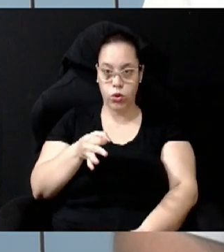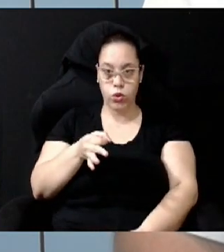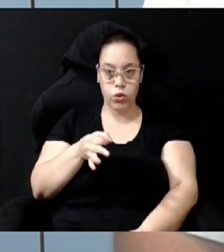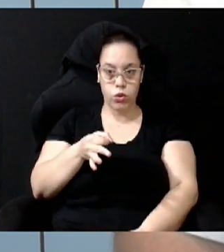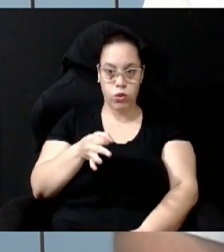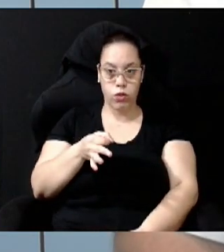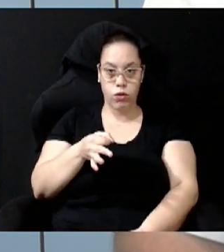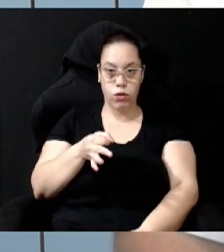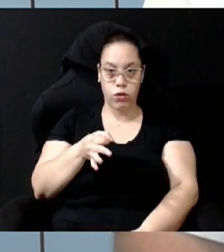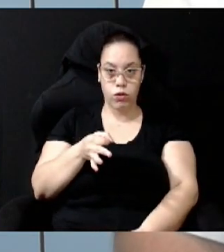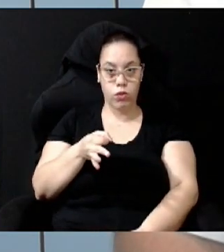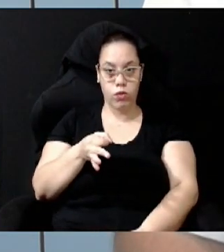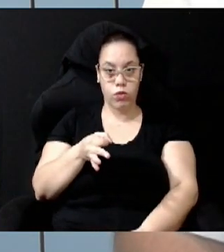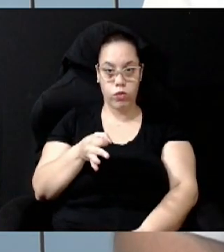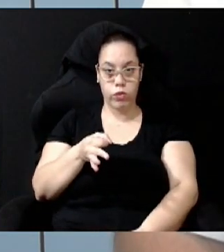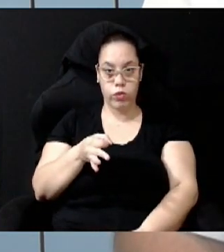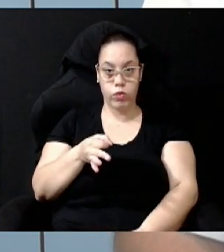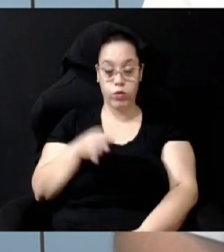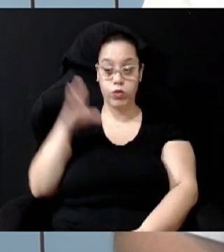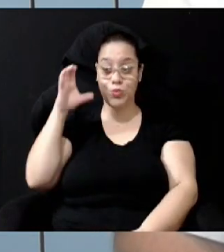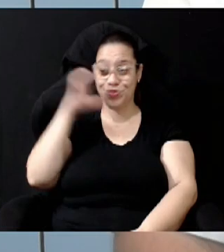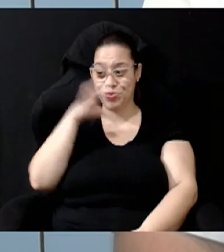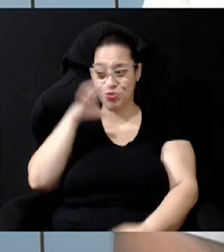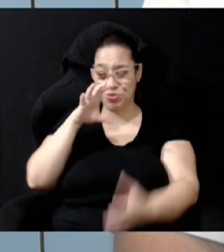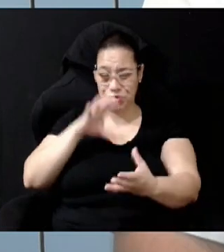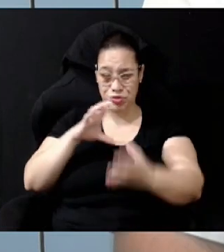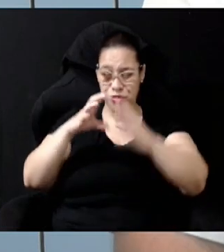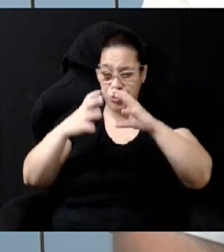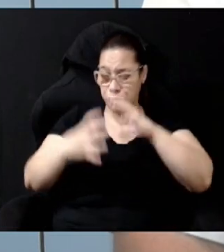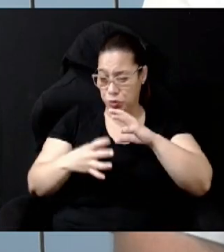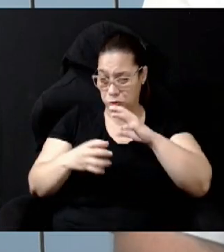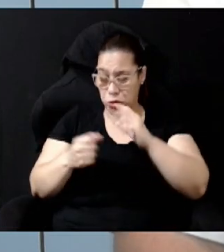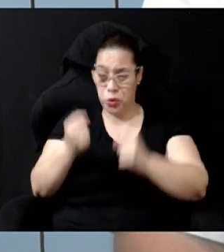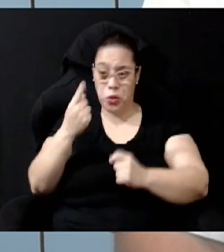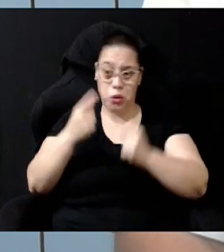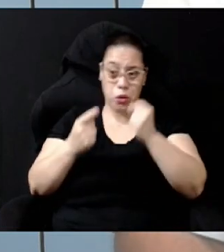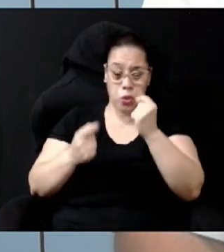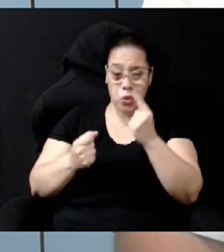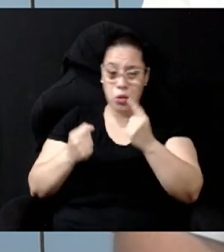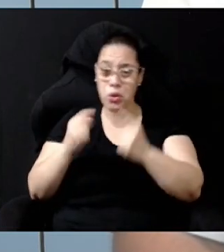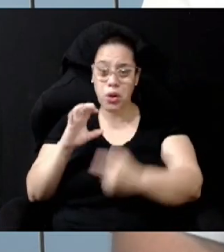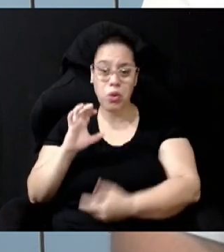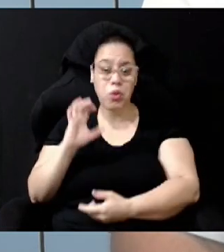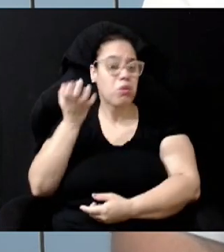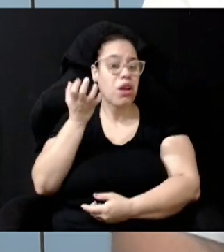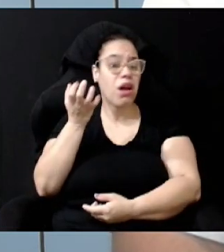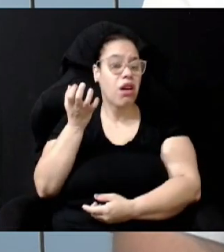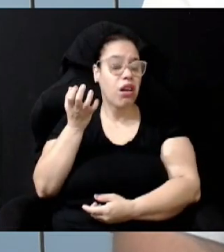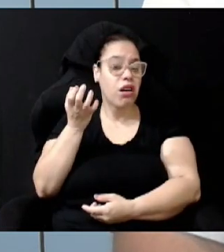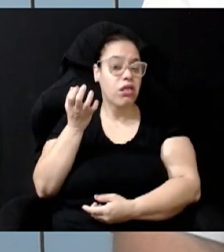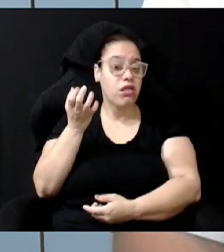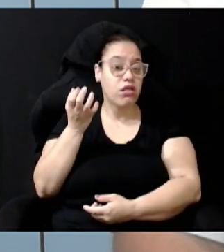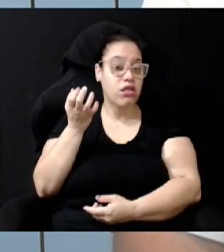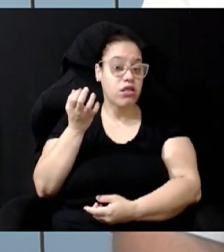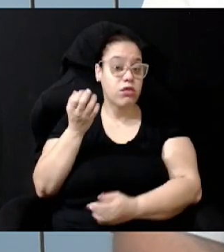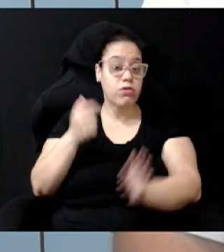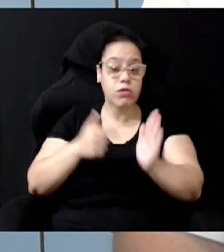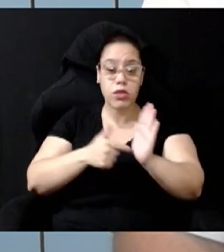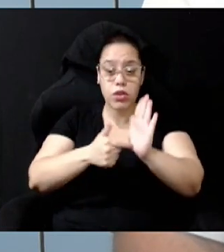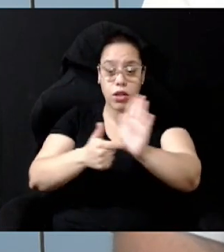essa questão da emergência climática, seus efeitos, eles acabam expondo